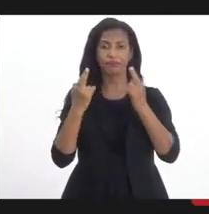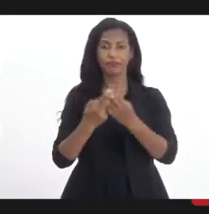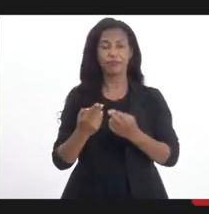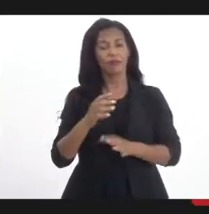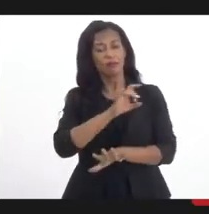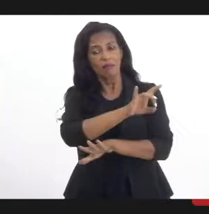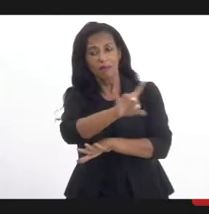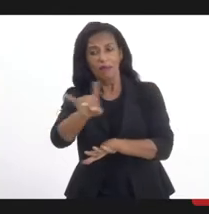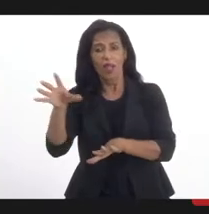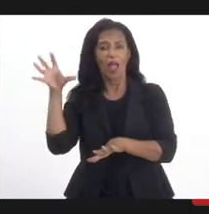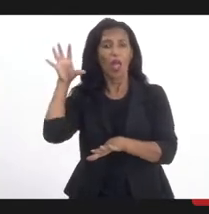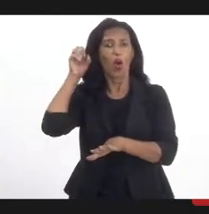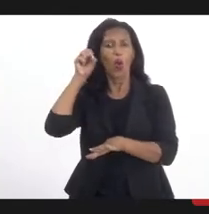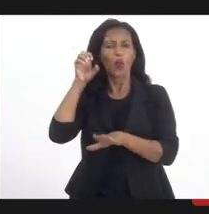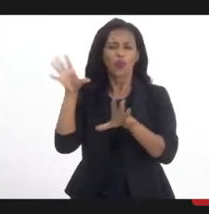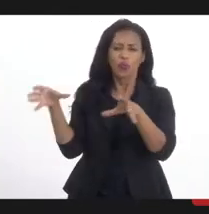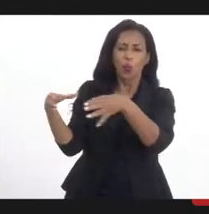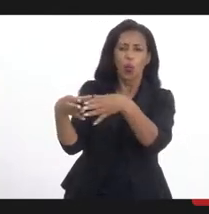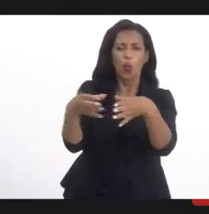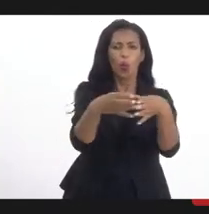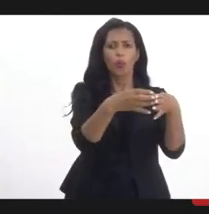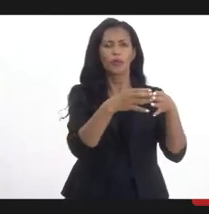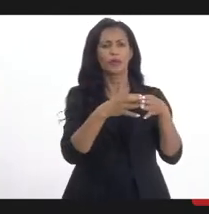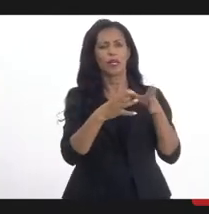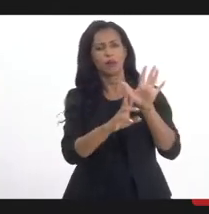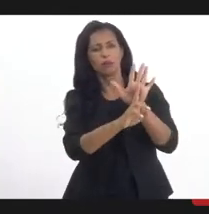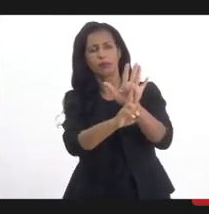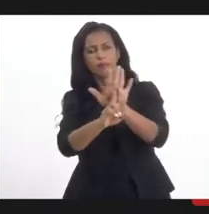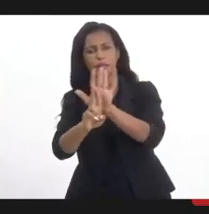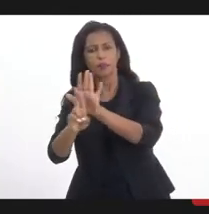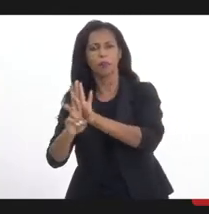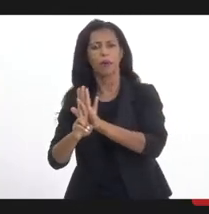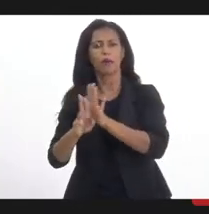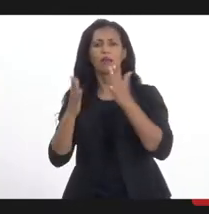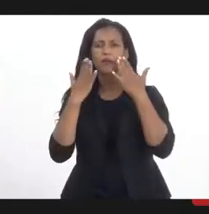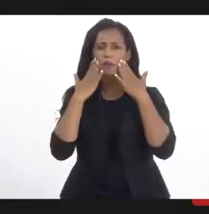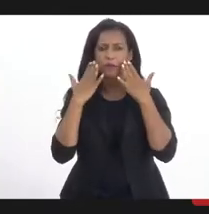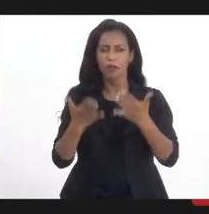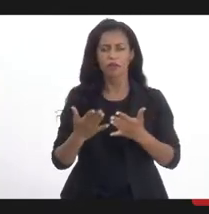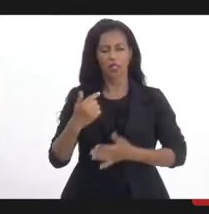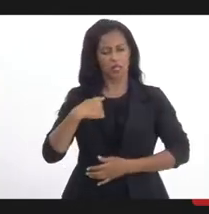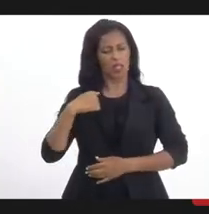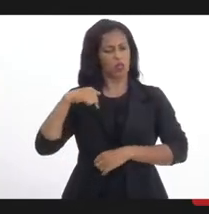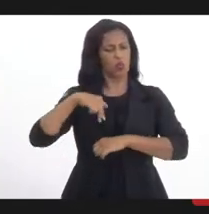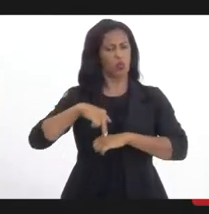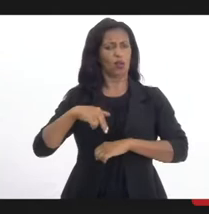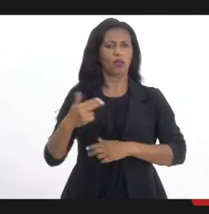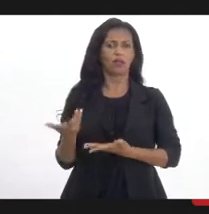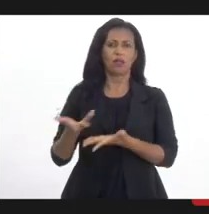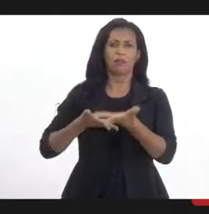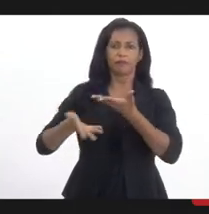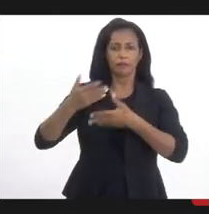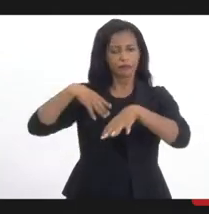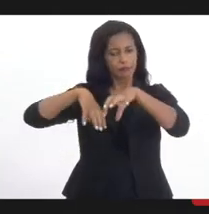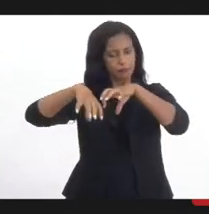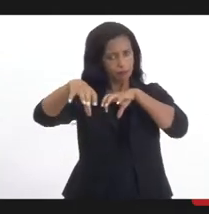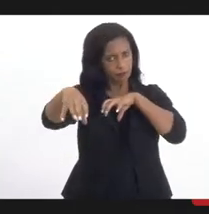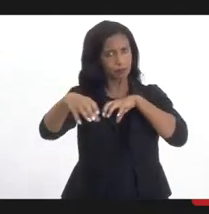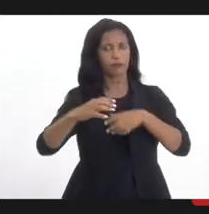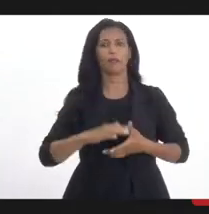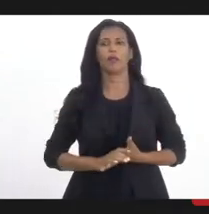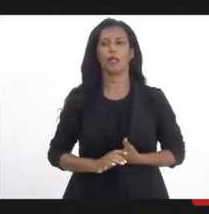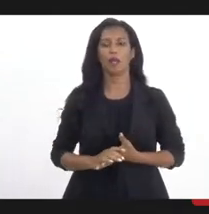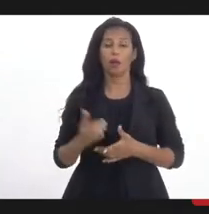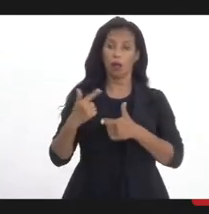ouvir a comunidade acadêmica, ouvir as posições que serão manifestadas. Eu estou aqui participando remotamente por